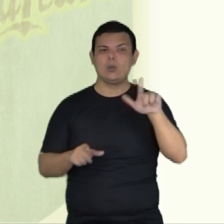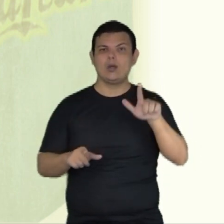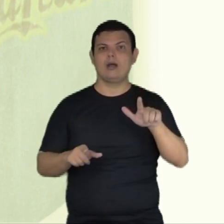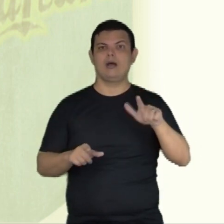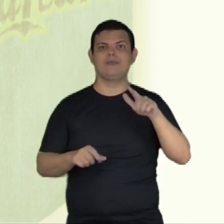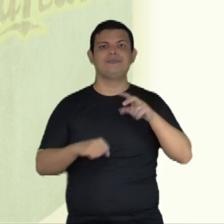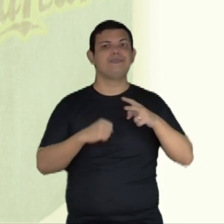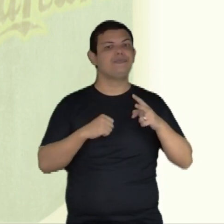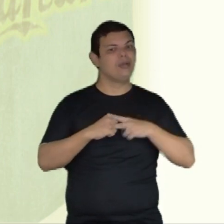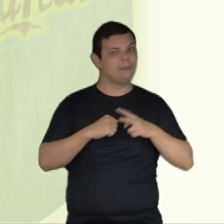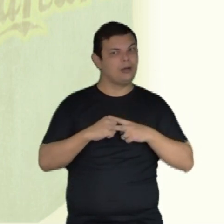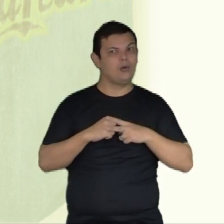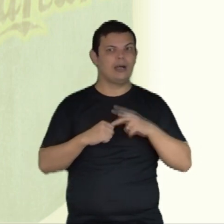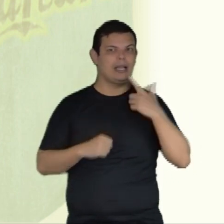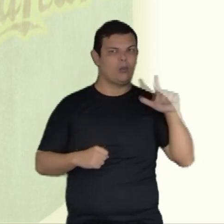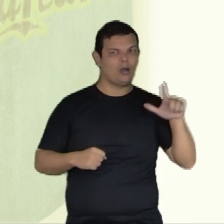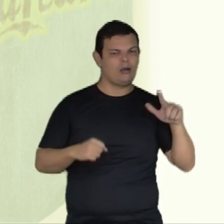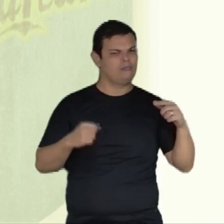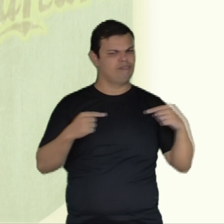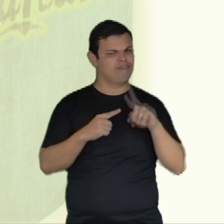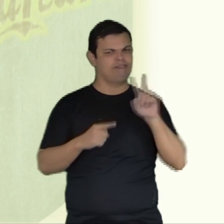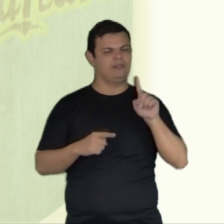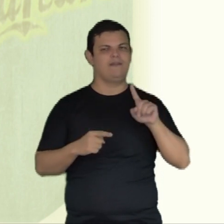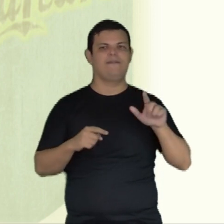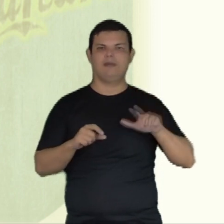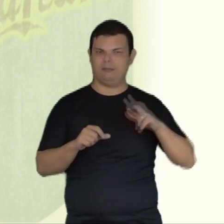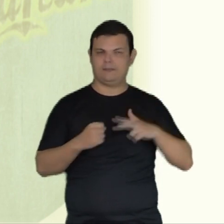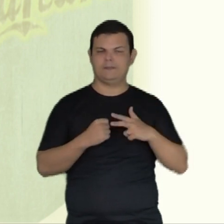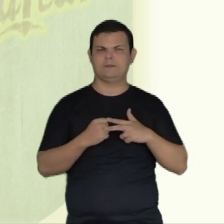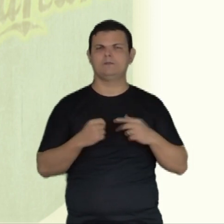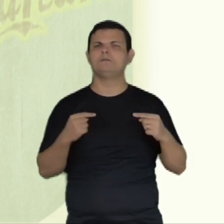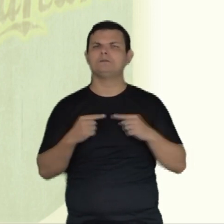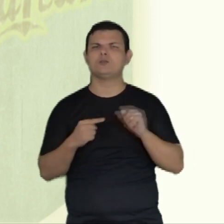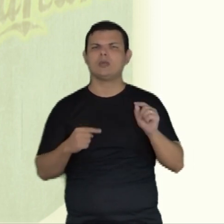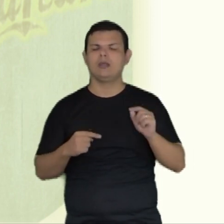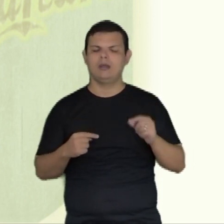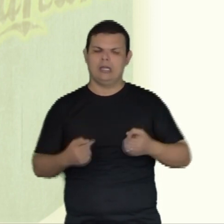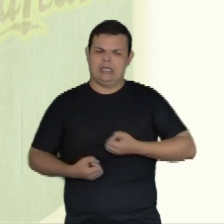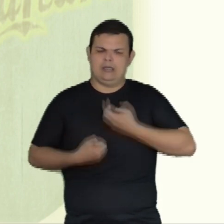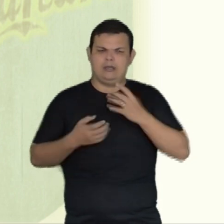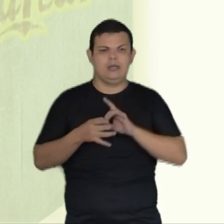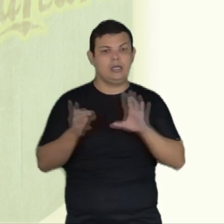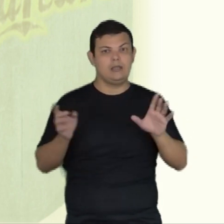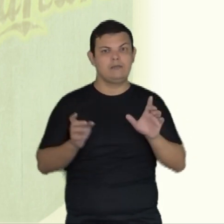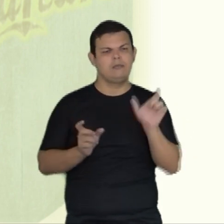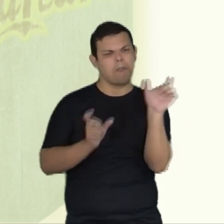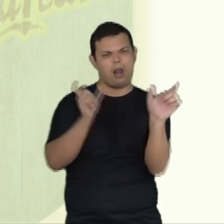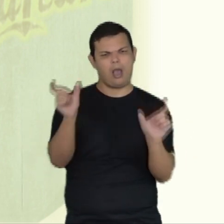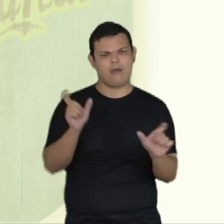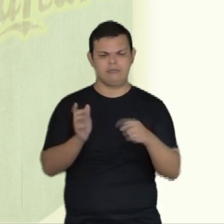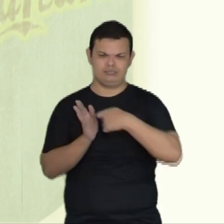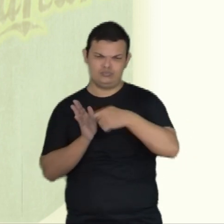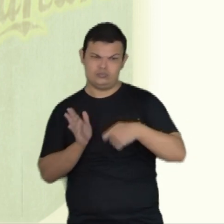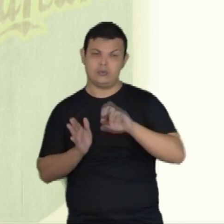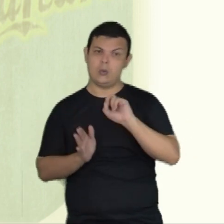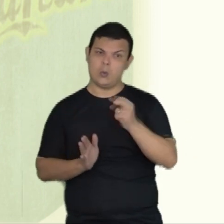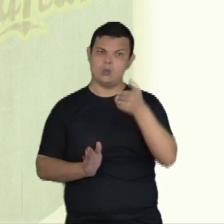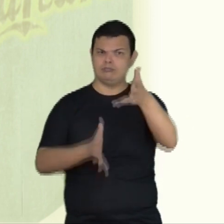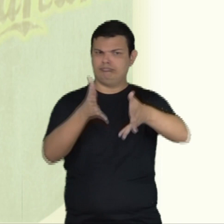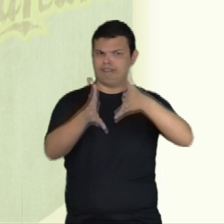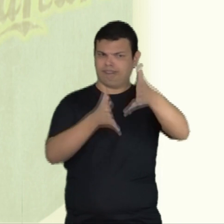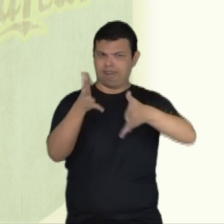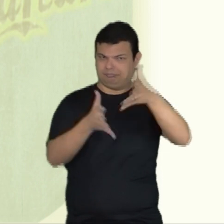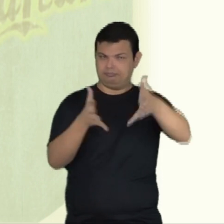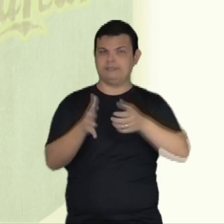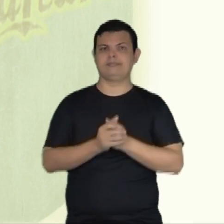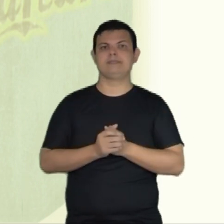e linguagem não verbal. Bom, linguagem verbal é quando nos expressamos por meio de palavras escritas ou faladas.